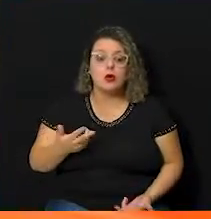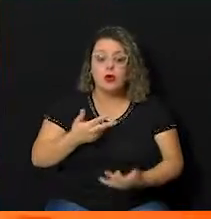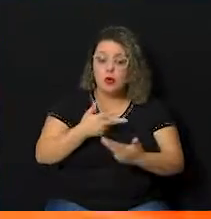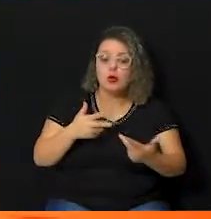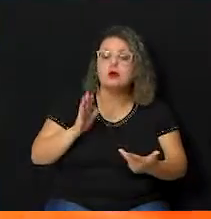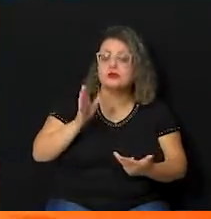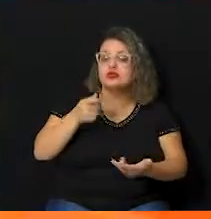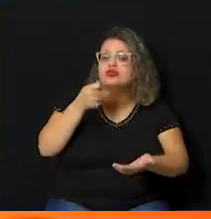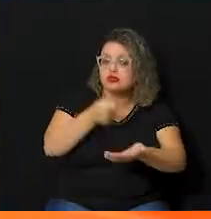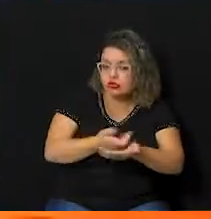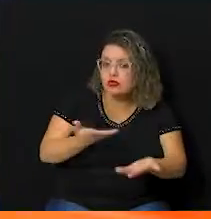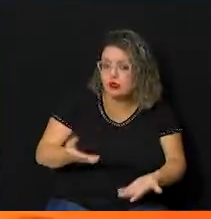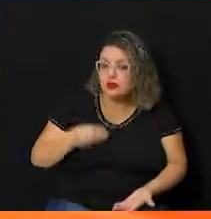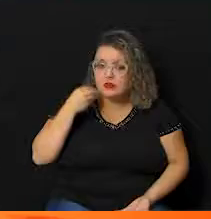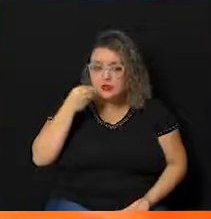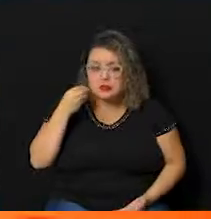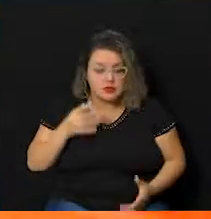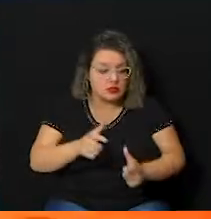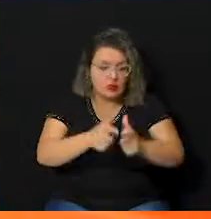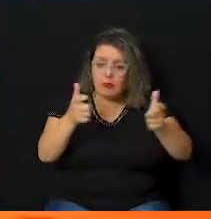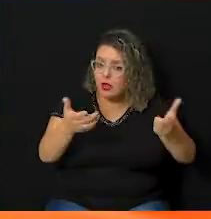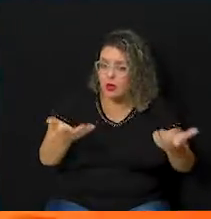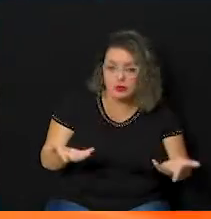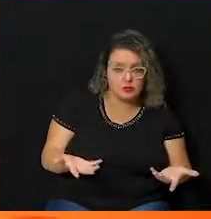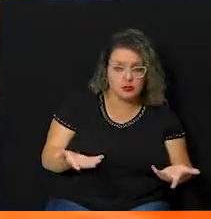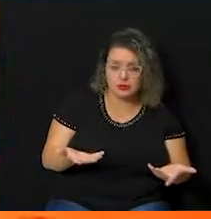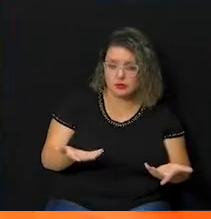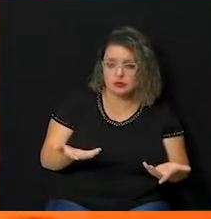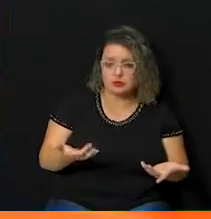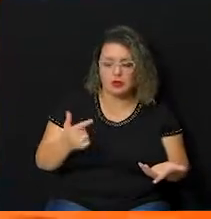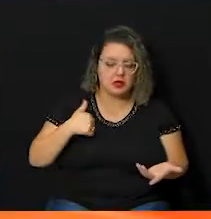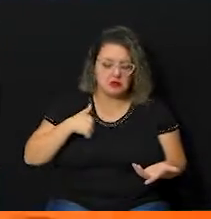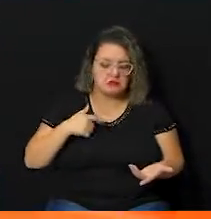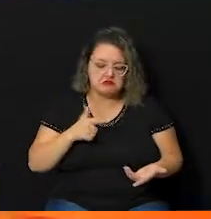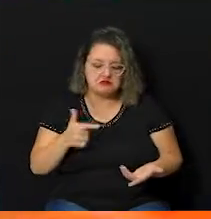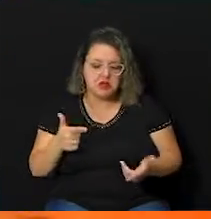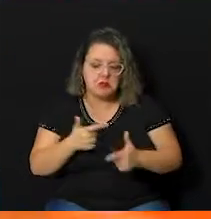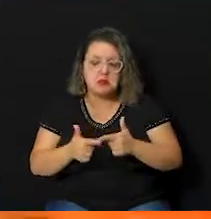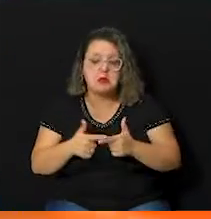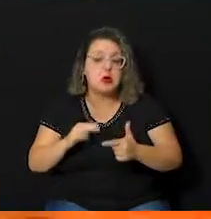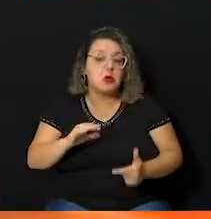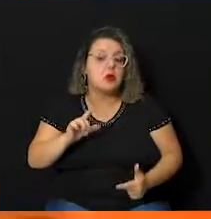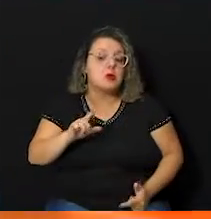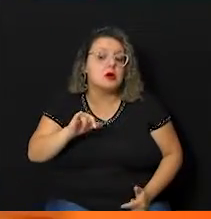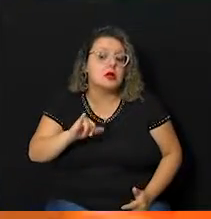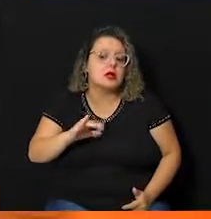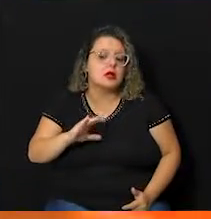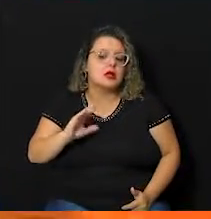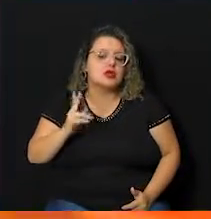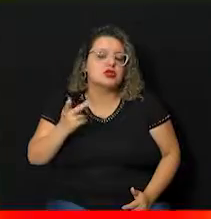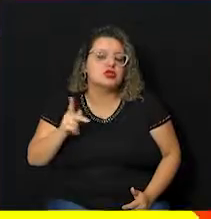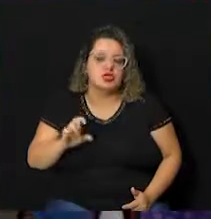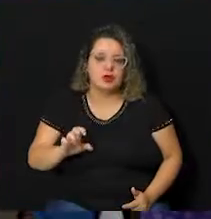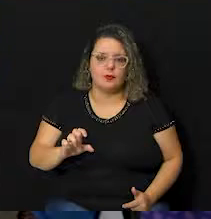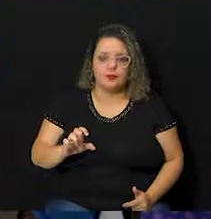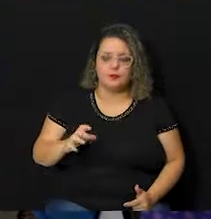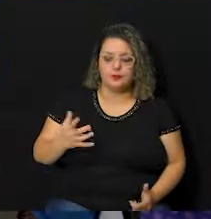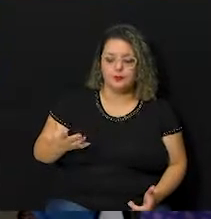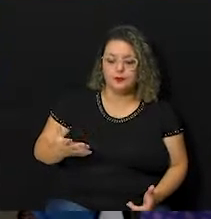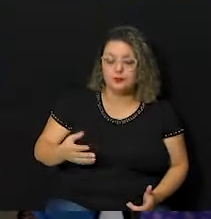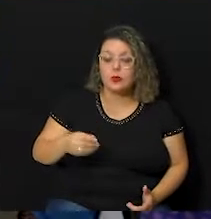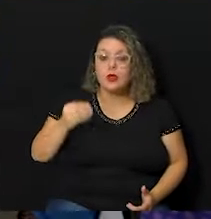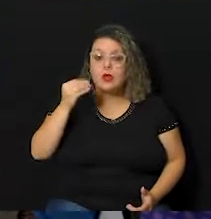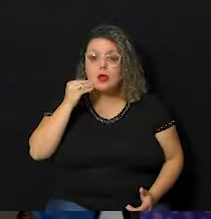que já foi validado pela experiência do público, né? Assim, eu não tenho problemas com clichê. Mas a minha preocupação, se você percebe que eu